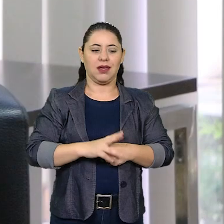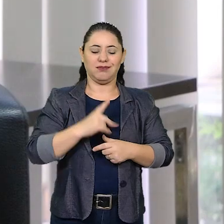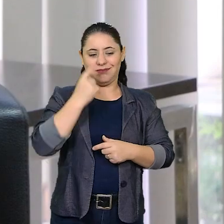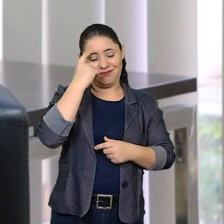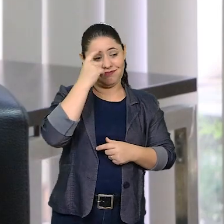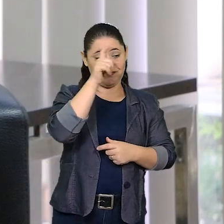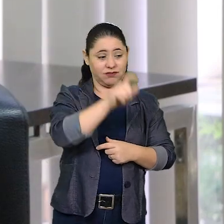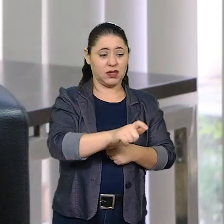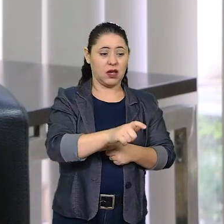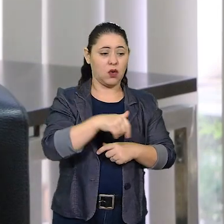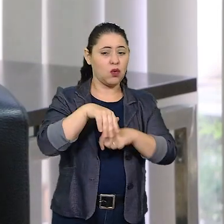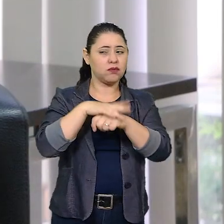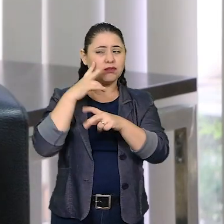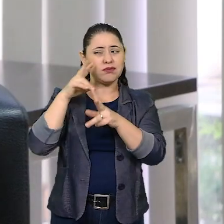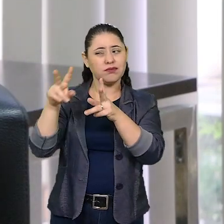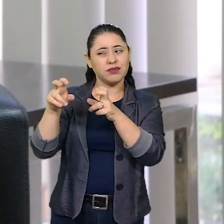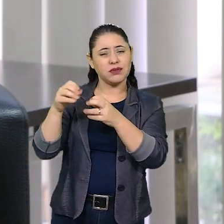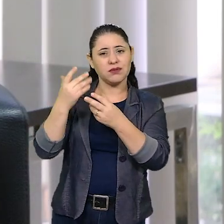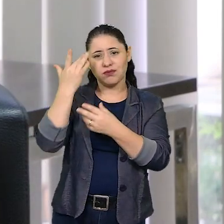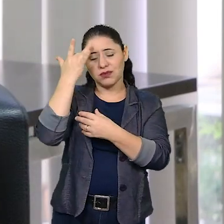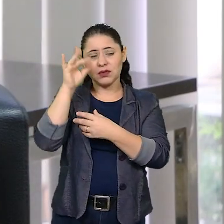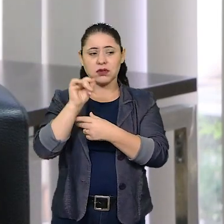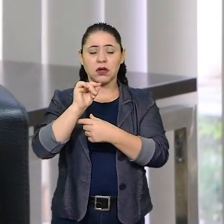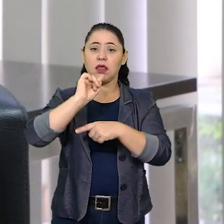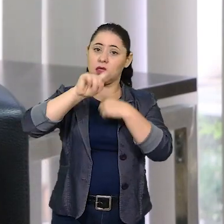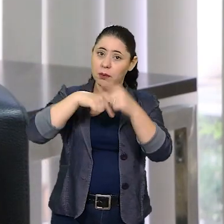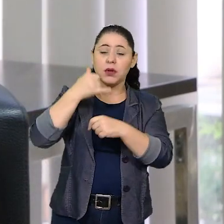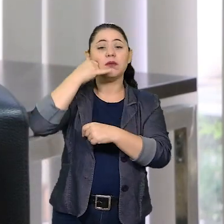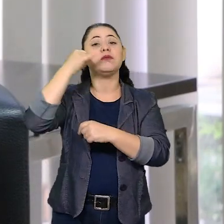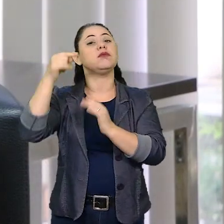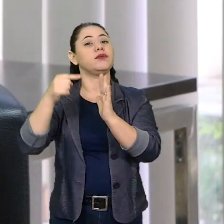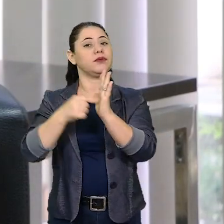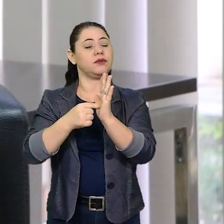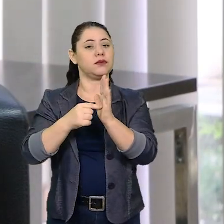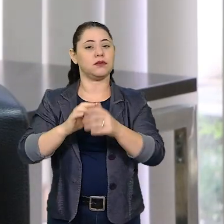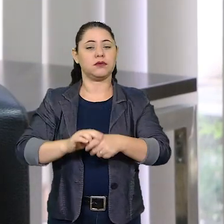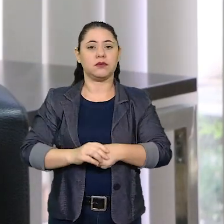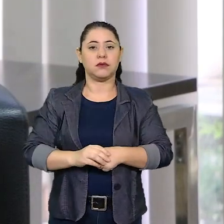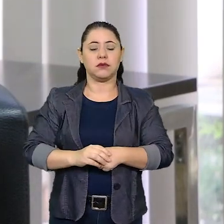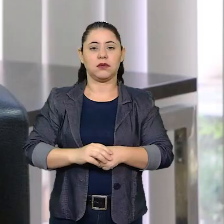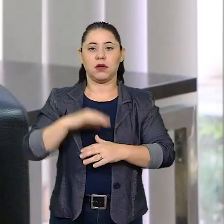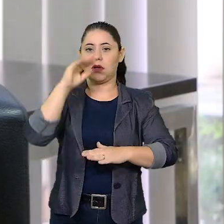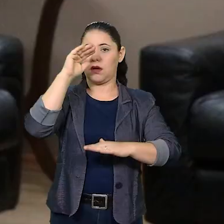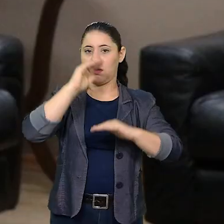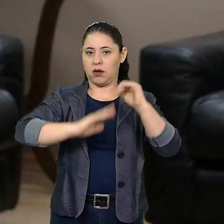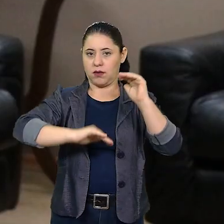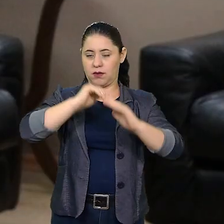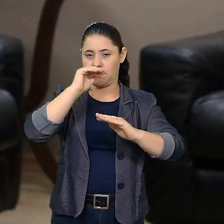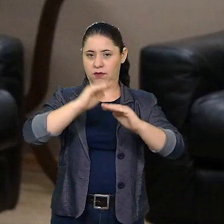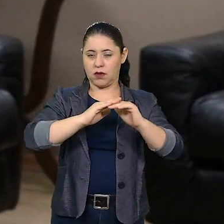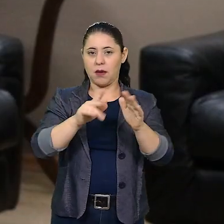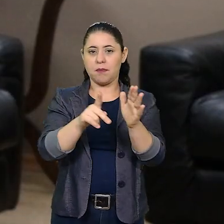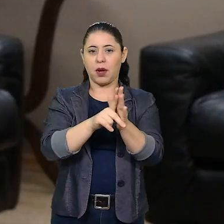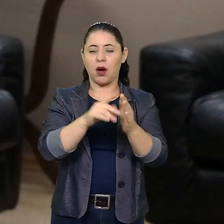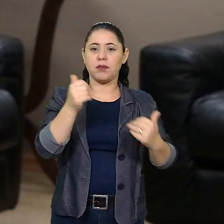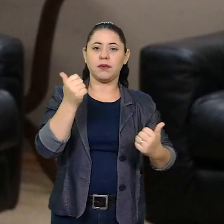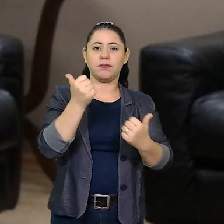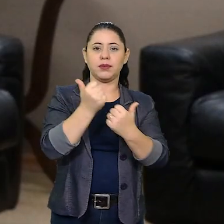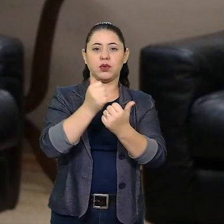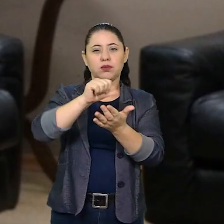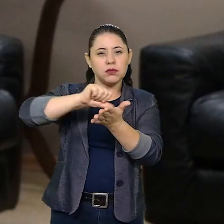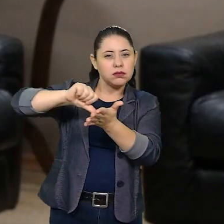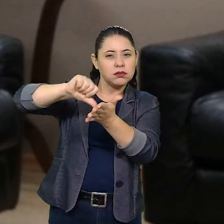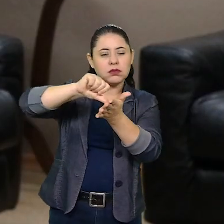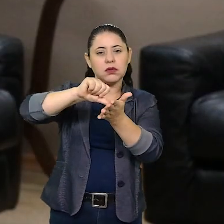atitude certa, aí sim a denúncia para os outros canais. E os profissionais da rede de apoio, eles